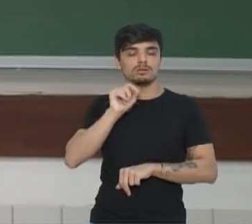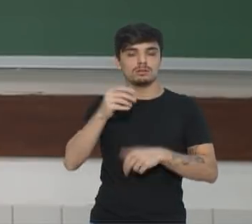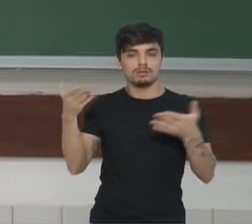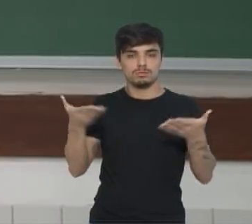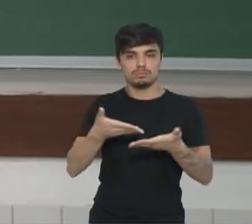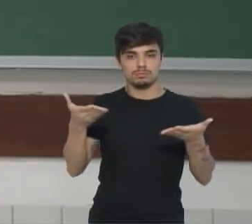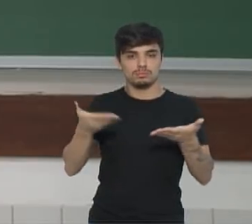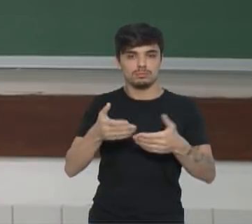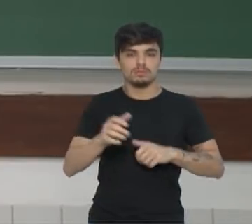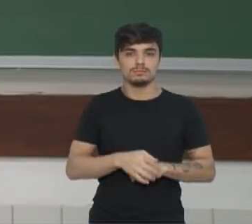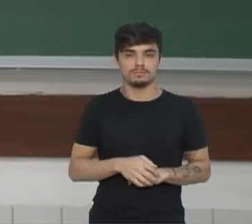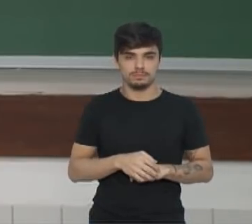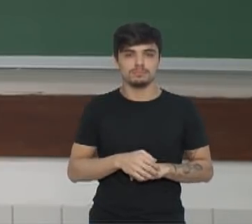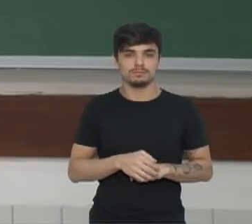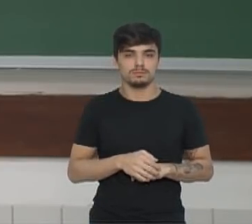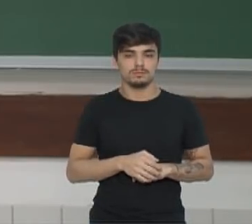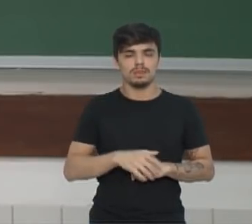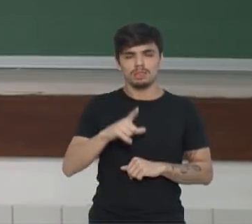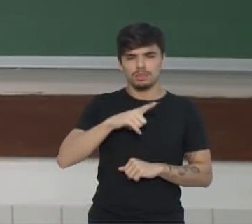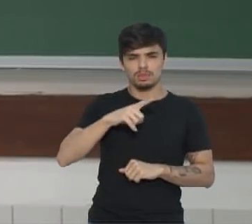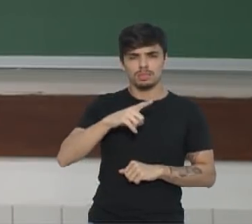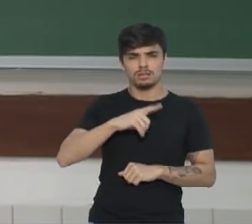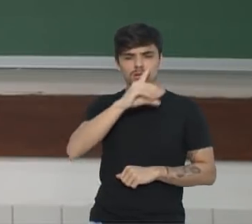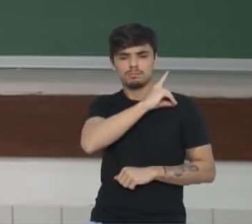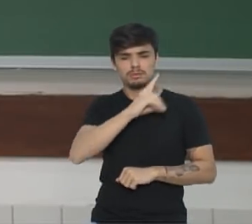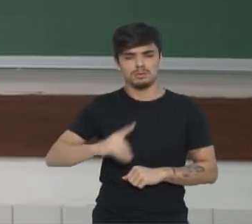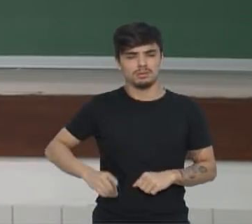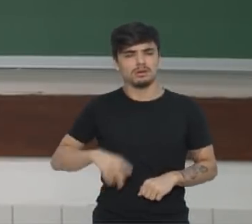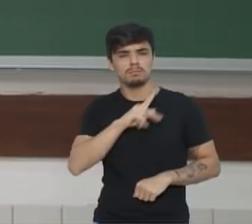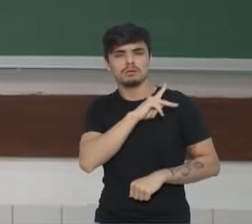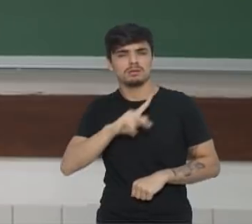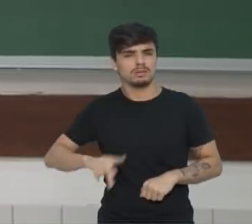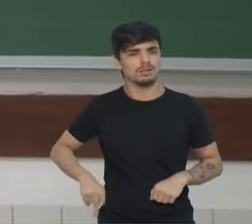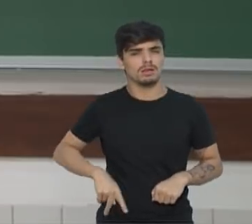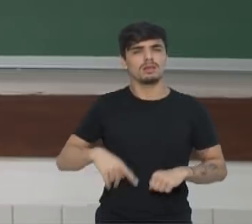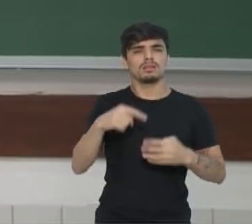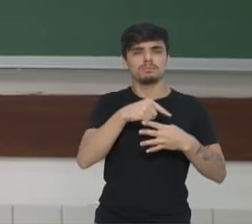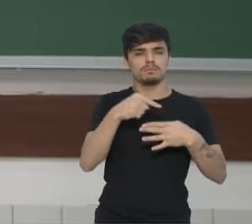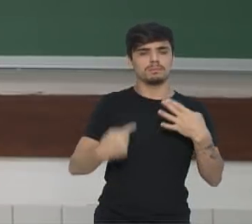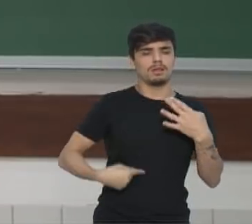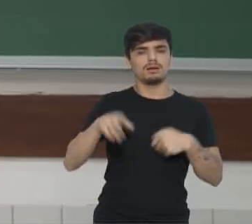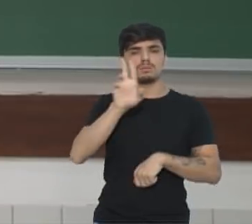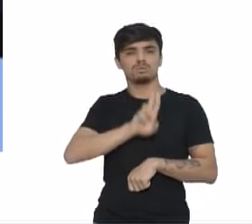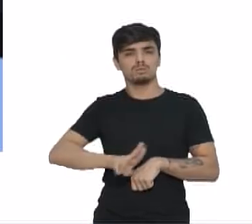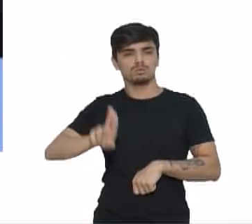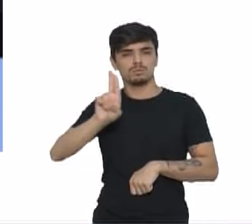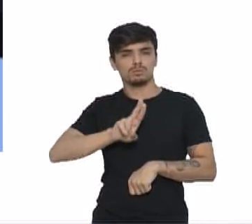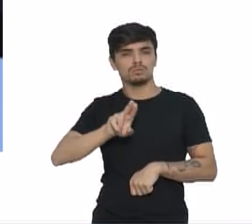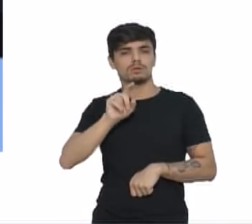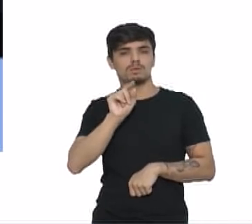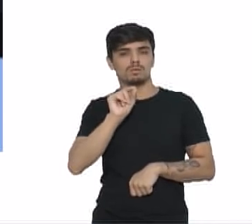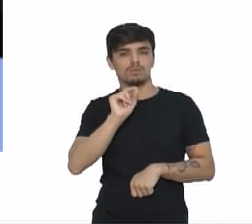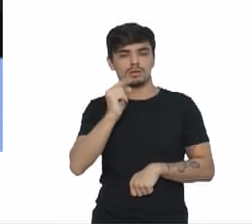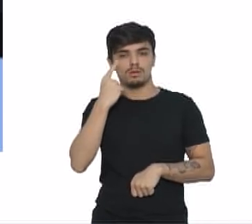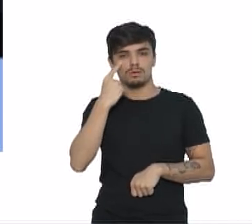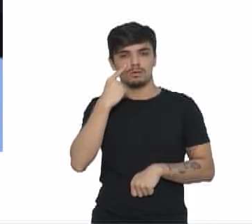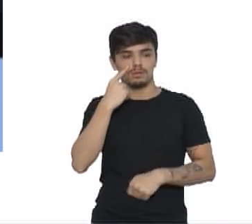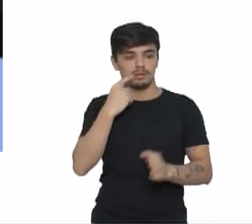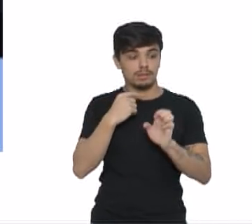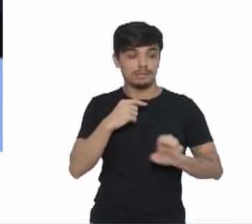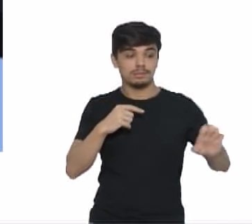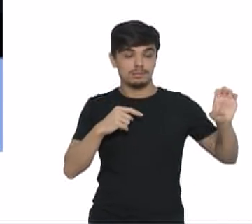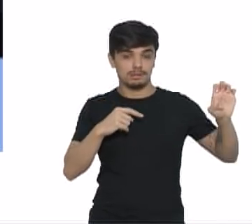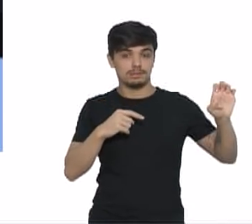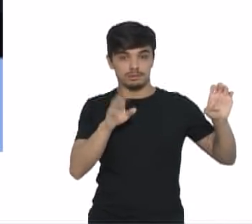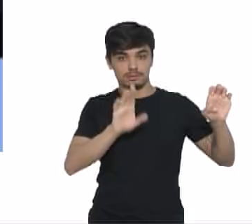certeza, desses termos. Deputados, políticos, presidentes falam desses termos. Você já ouviu falar de